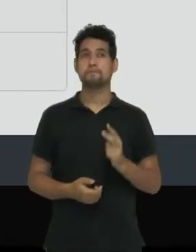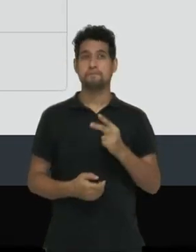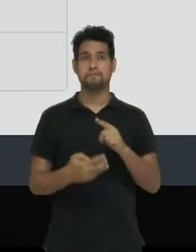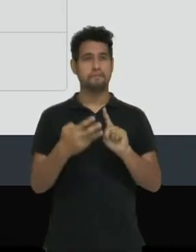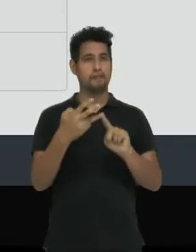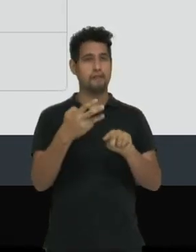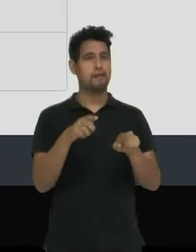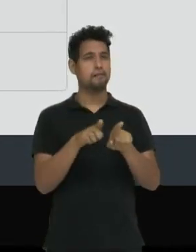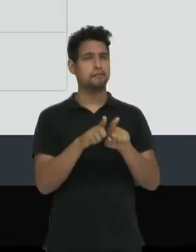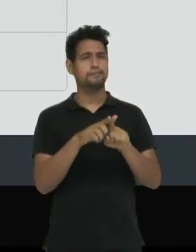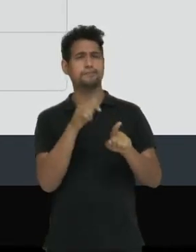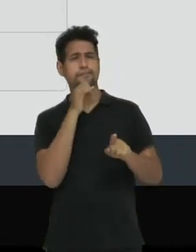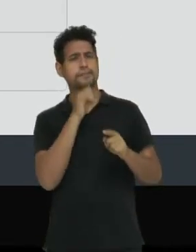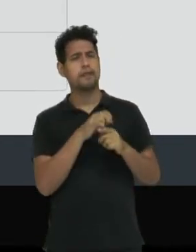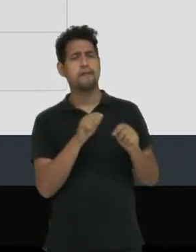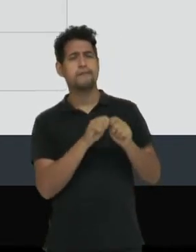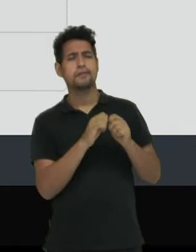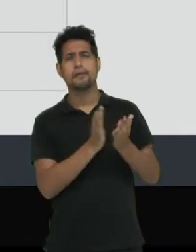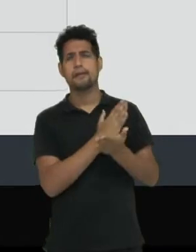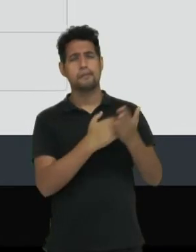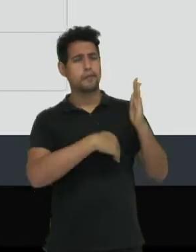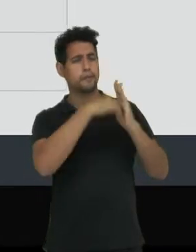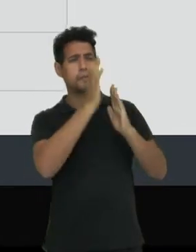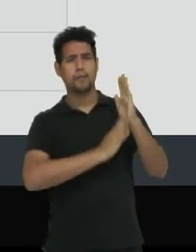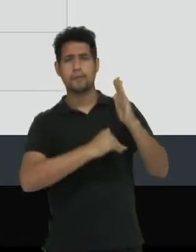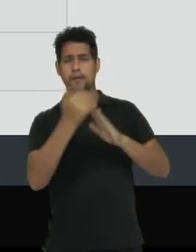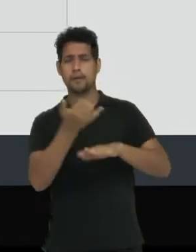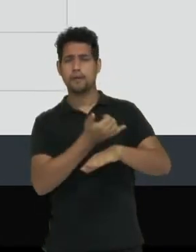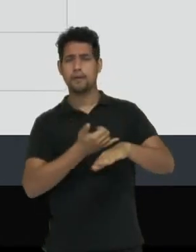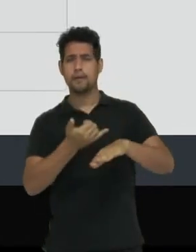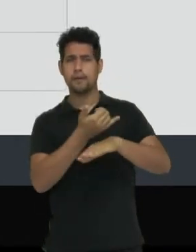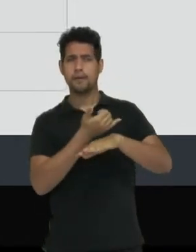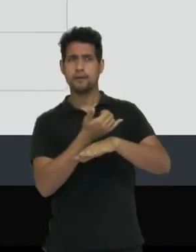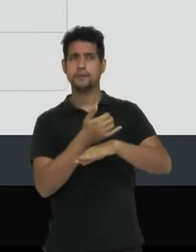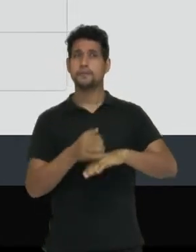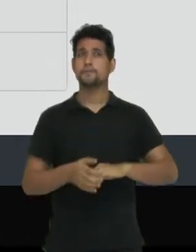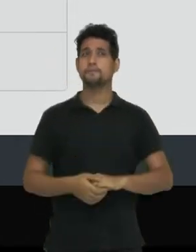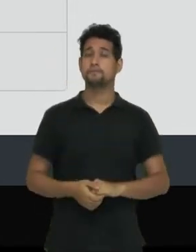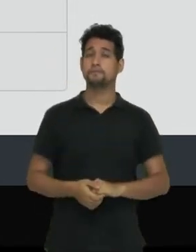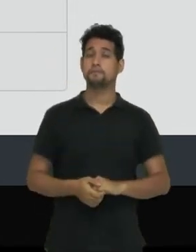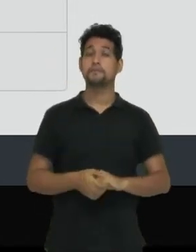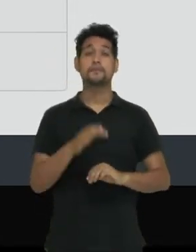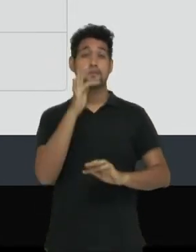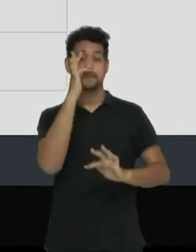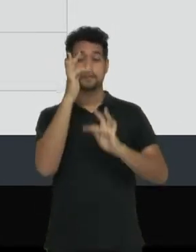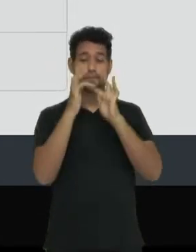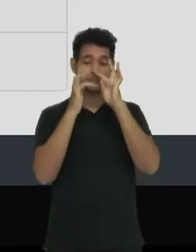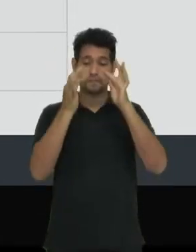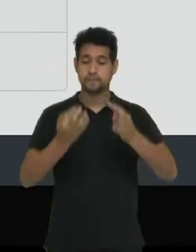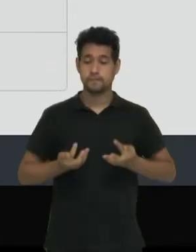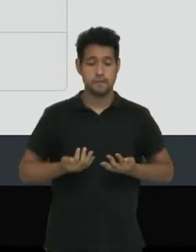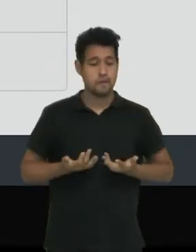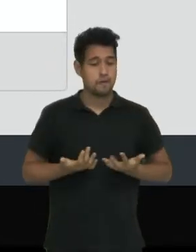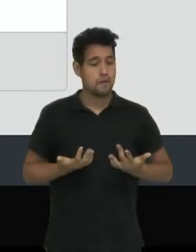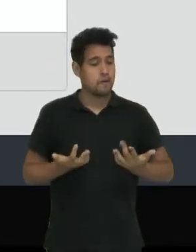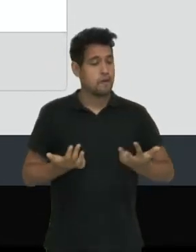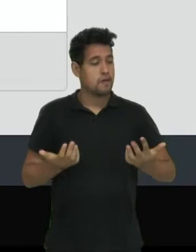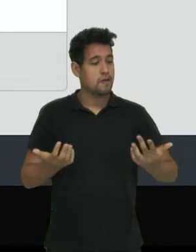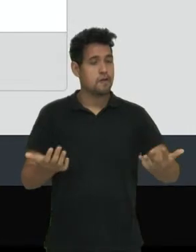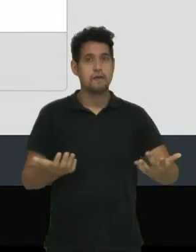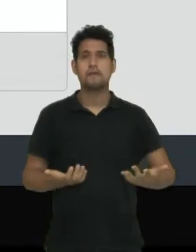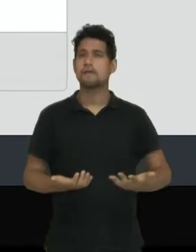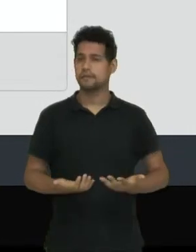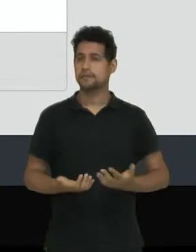pintar a óleo ou fazer quadros com tinta a óleo. Gardening. Gardening, que seria praticando jardinagem.